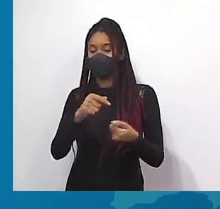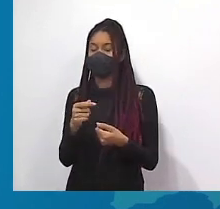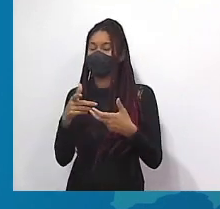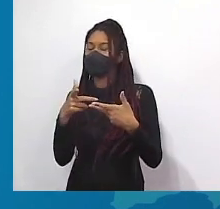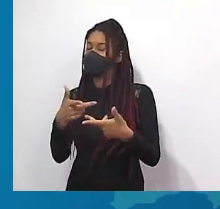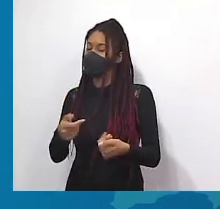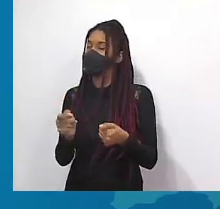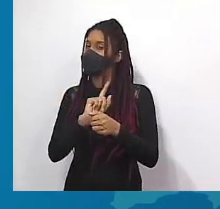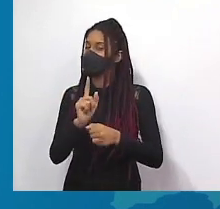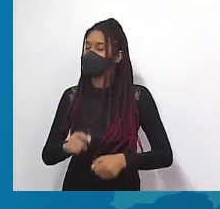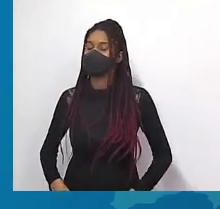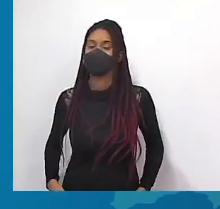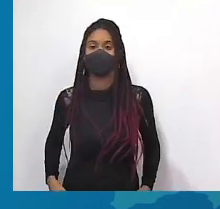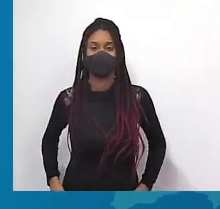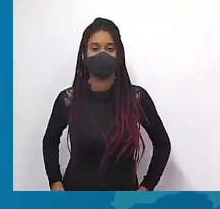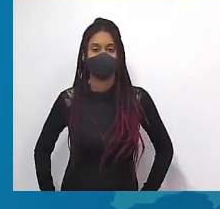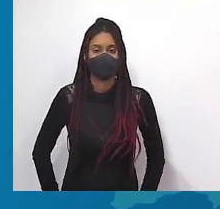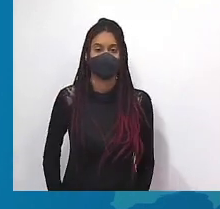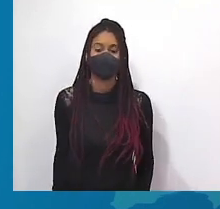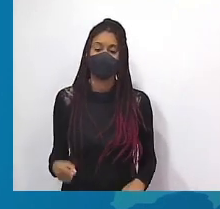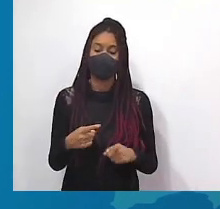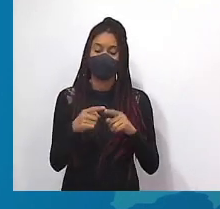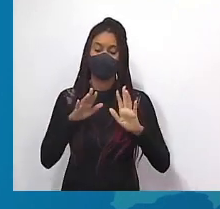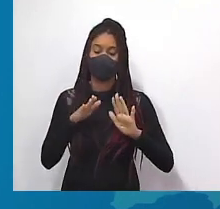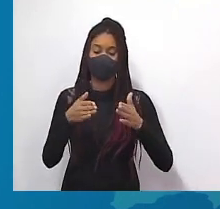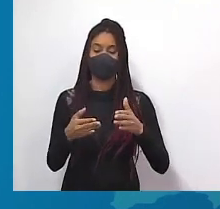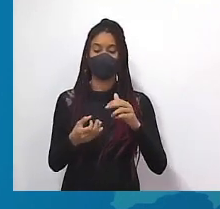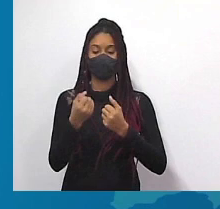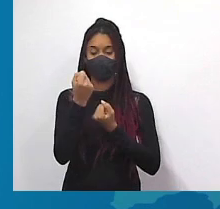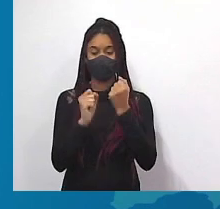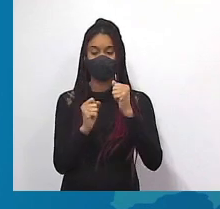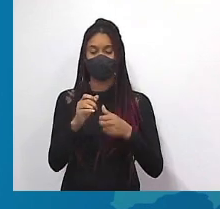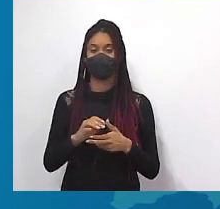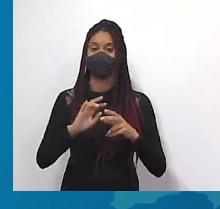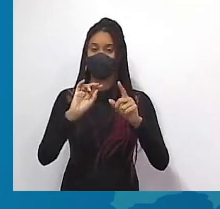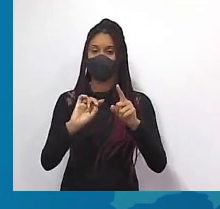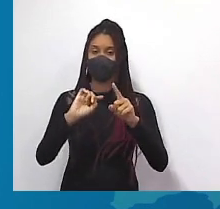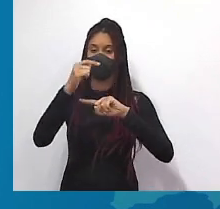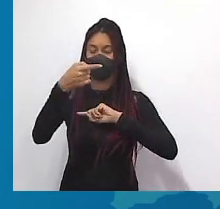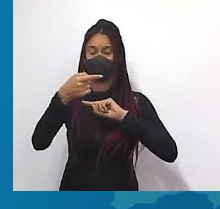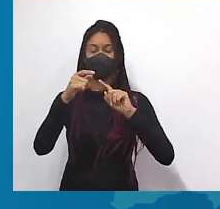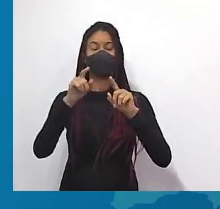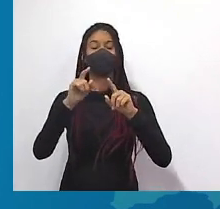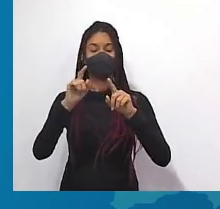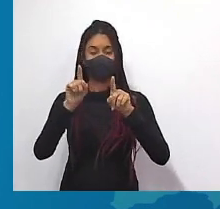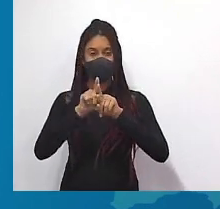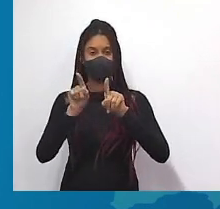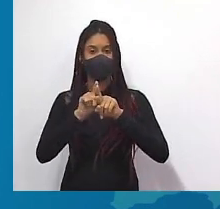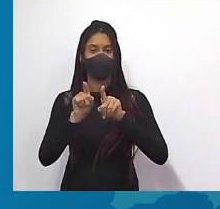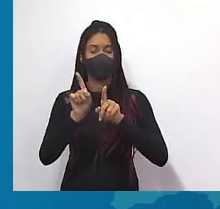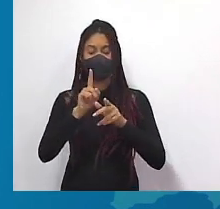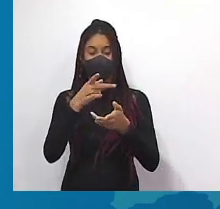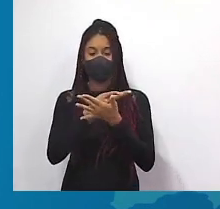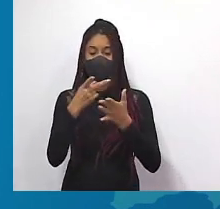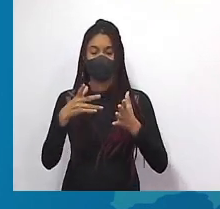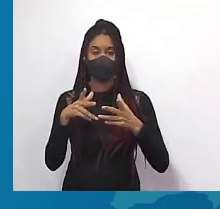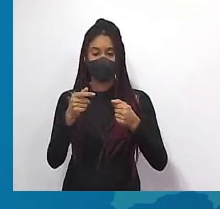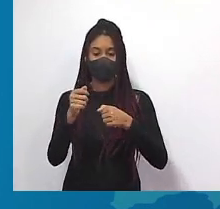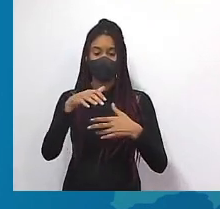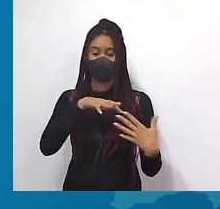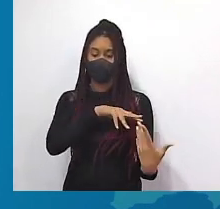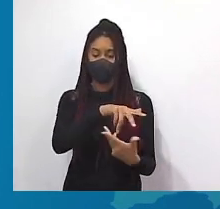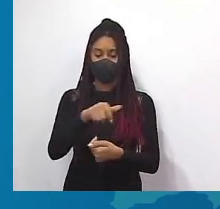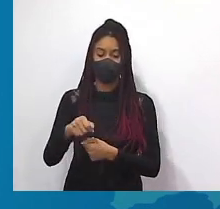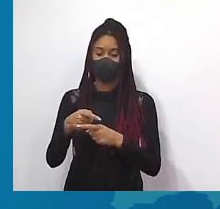aquela concentração de atividade industrial. A inversão térmica também não acontece no planeta inteiro, é mais também onde